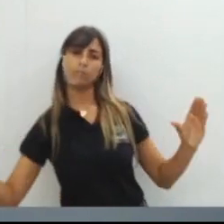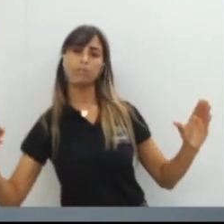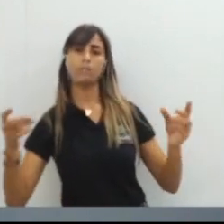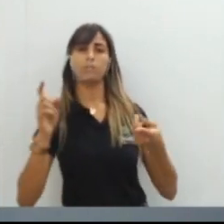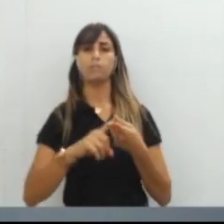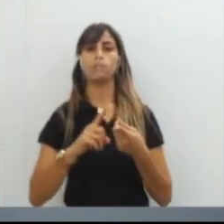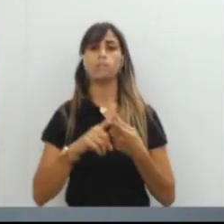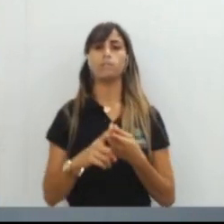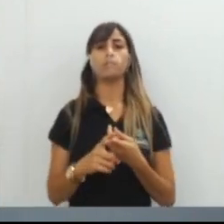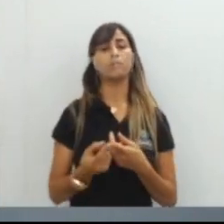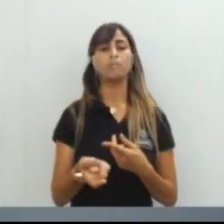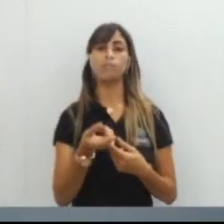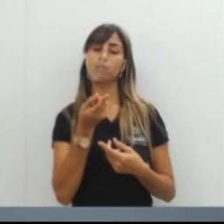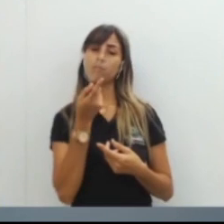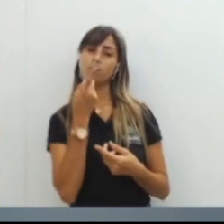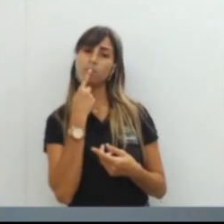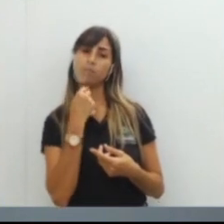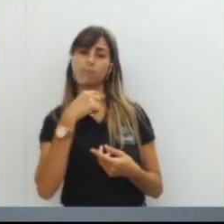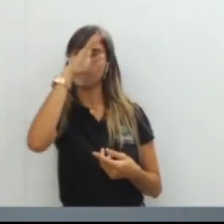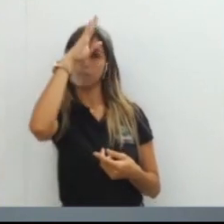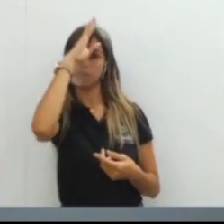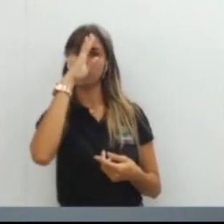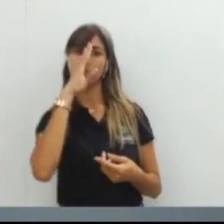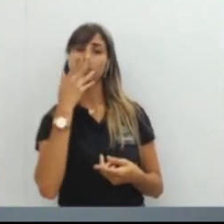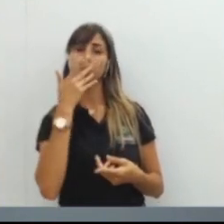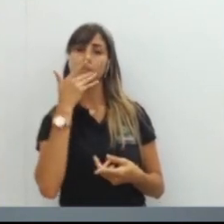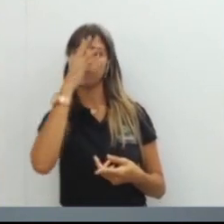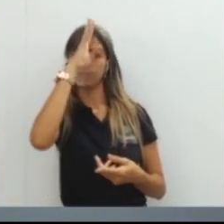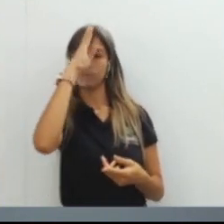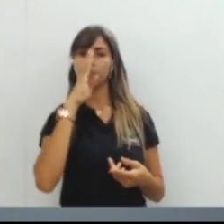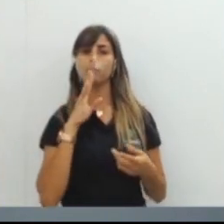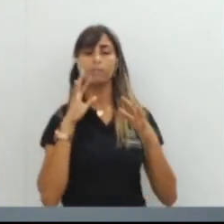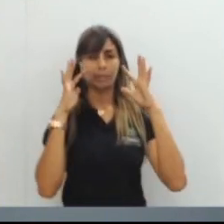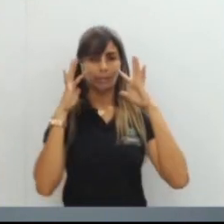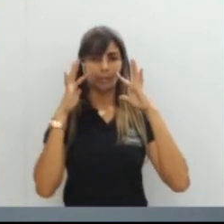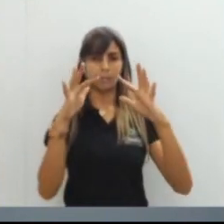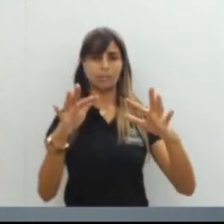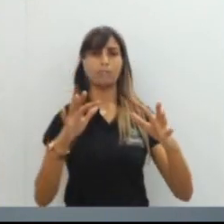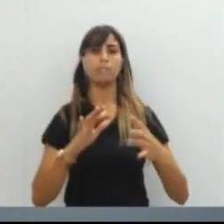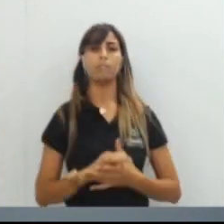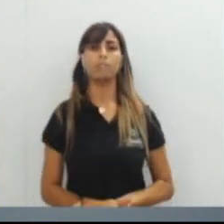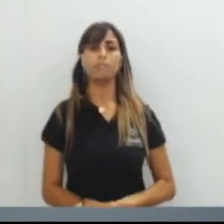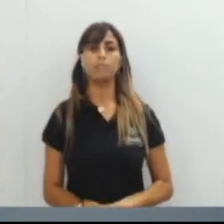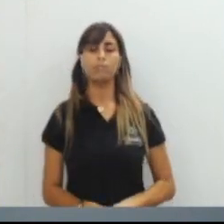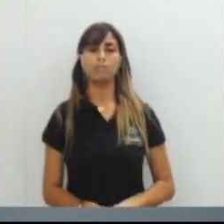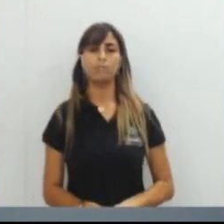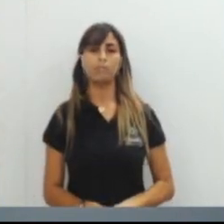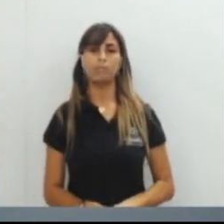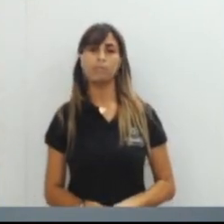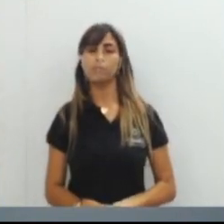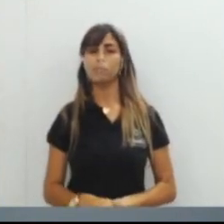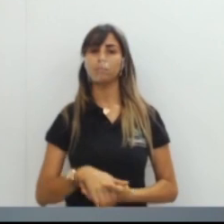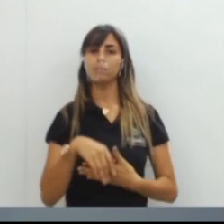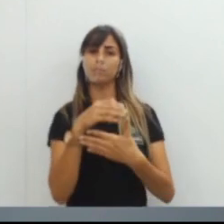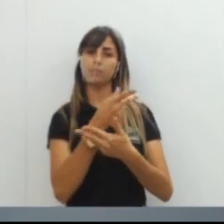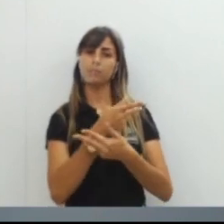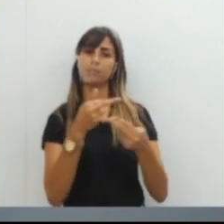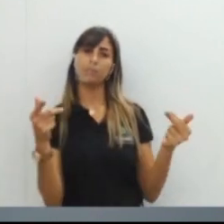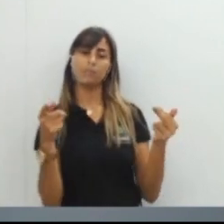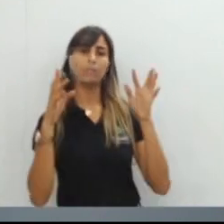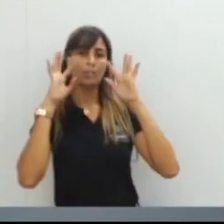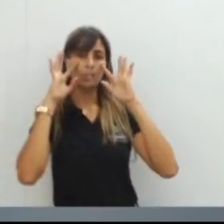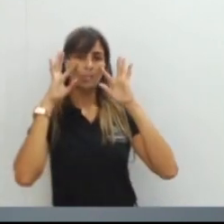Agora vamos para o amarelo. Aquele amarelo é o alerta, atenção! Aqui tem alguma coisa que a gente precisa ficar mais